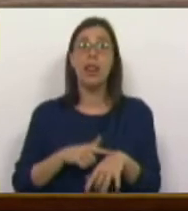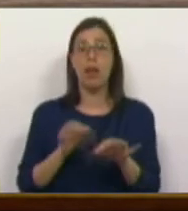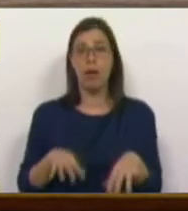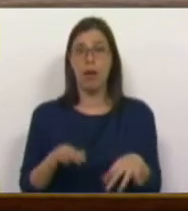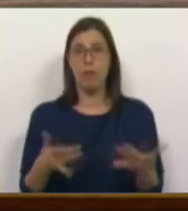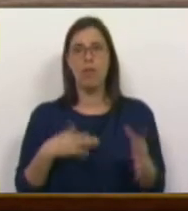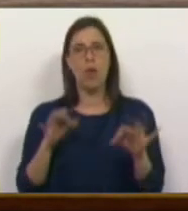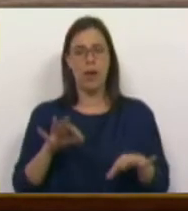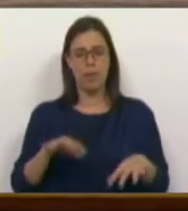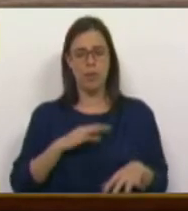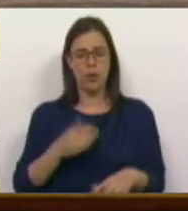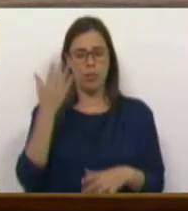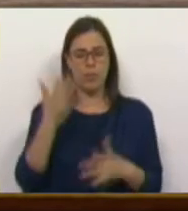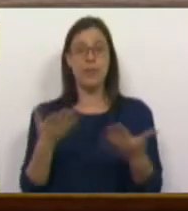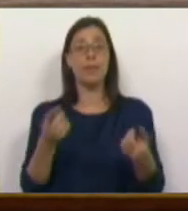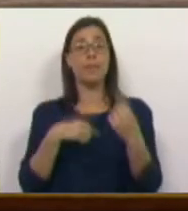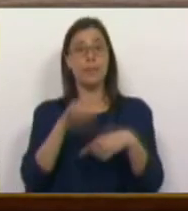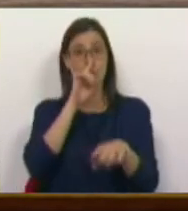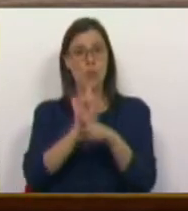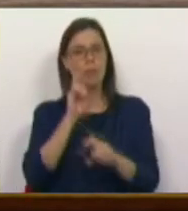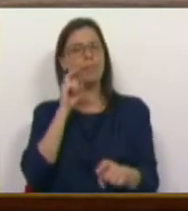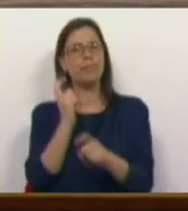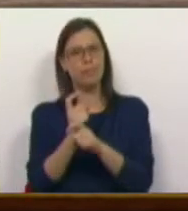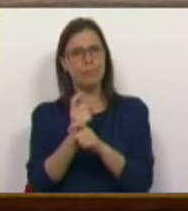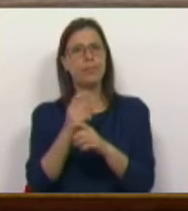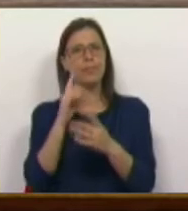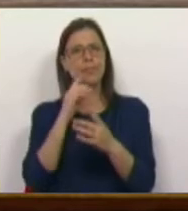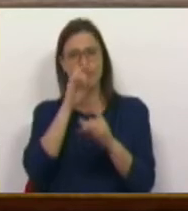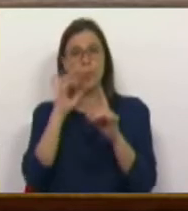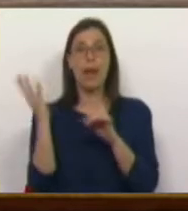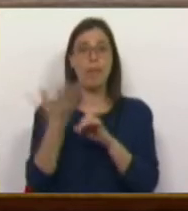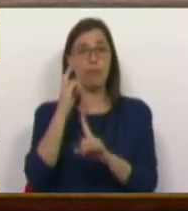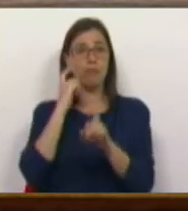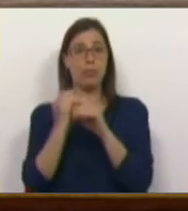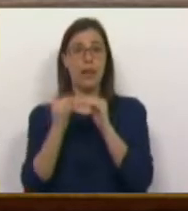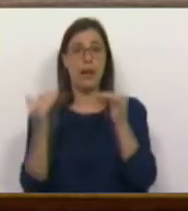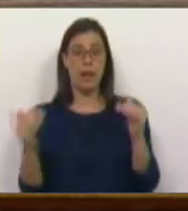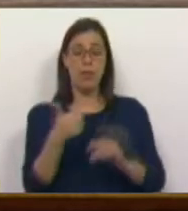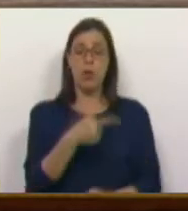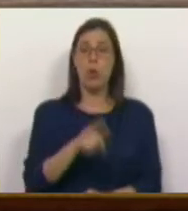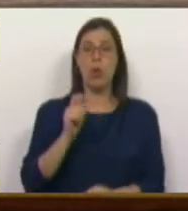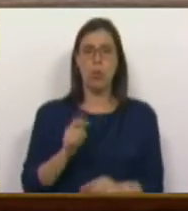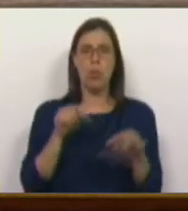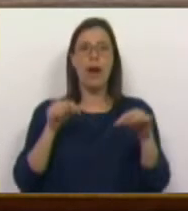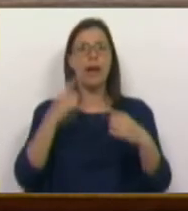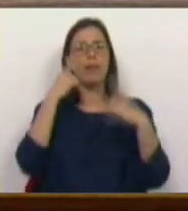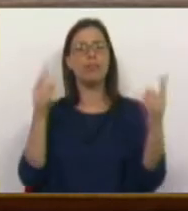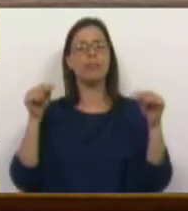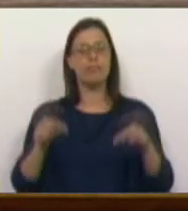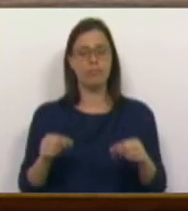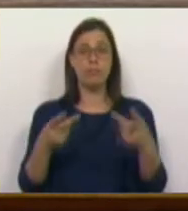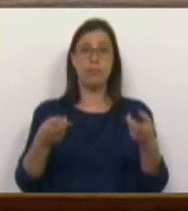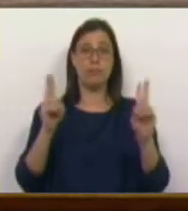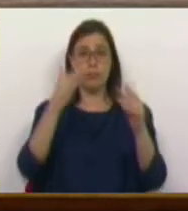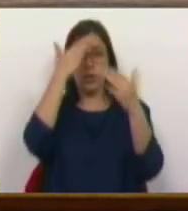tempo, Sr. Deputado. Eu vou acabar, Sr. Presidente. E a par disso, exigindo elevados padrões ambientais. O Bloco de Esquerda traz aqui e